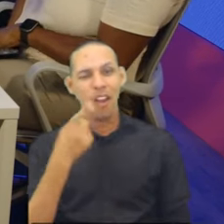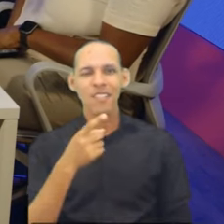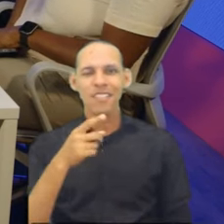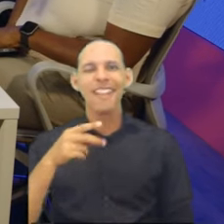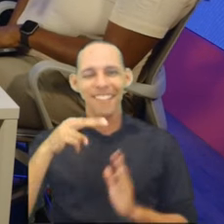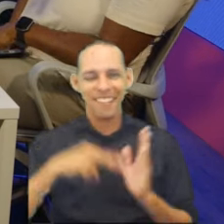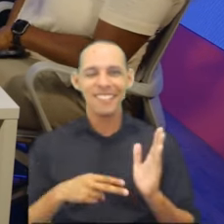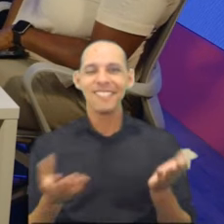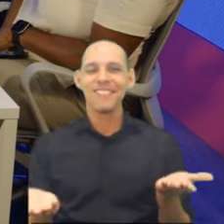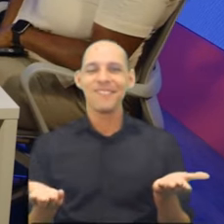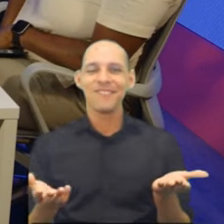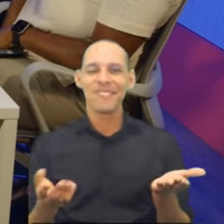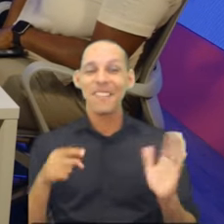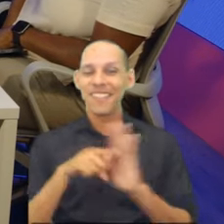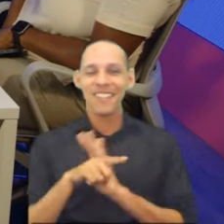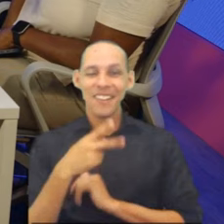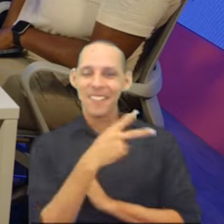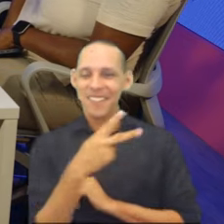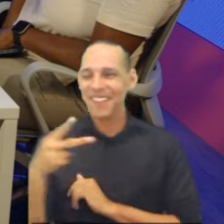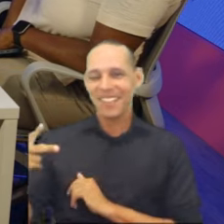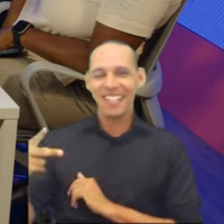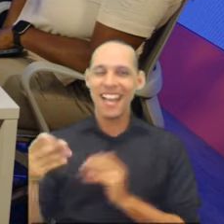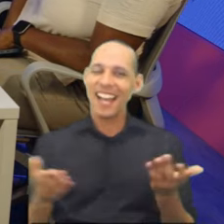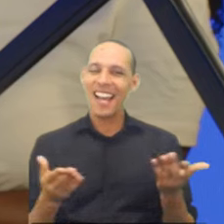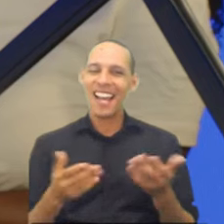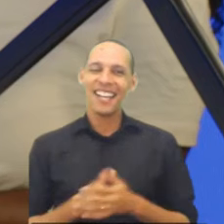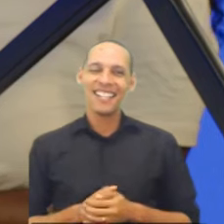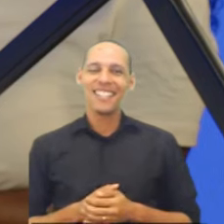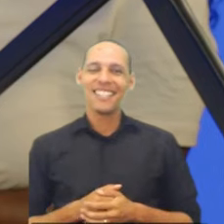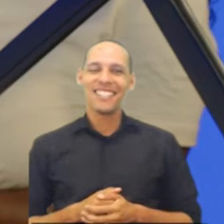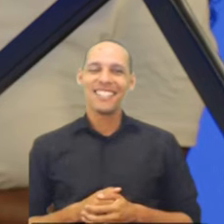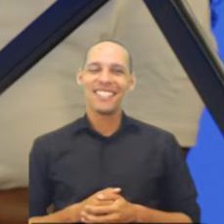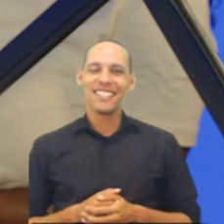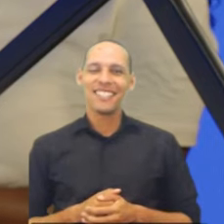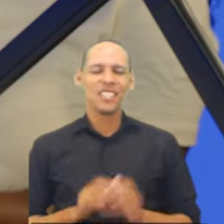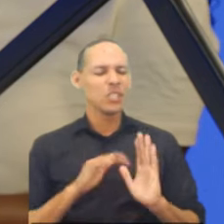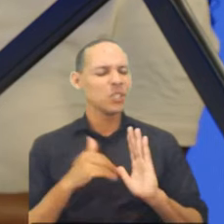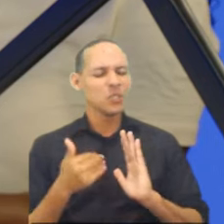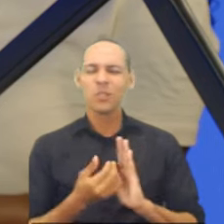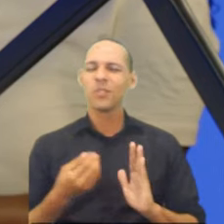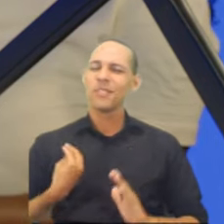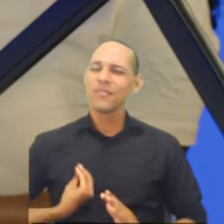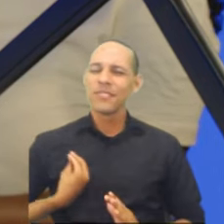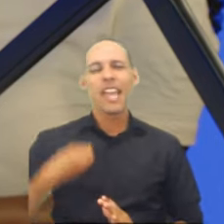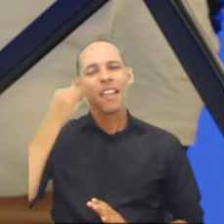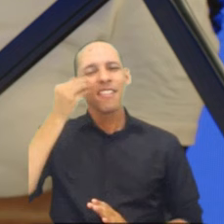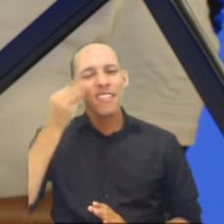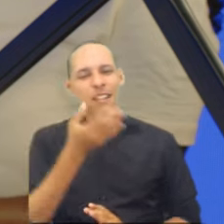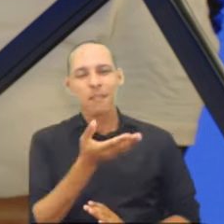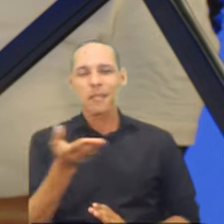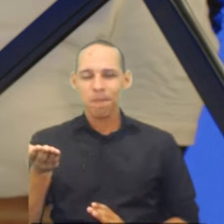Olha você leu né a próxima pergunta aí e para todos vocês agora né apesar de tudo isso na